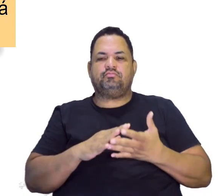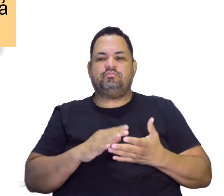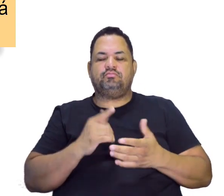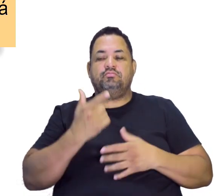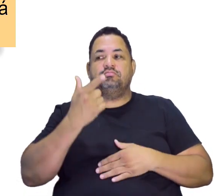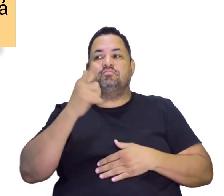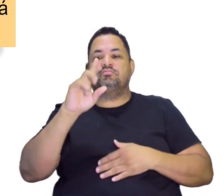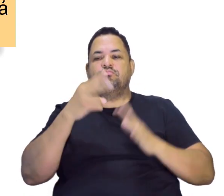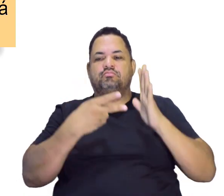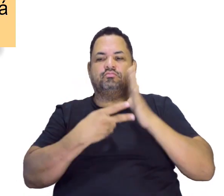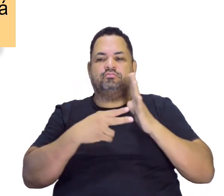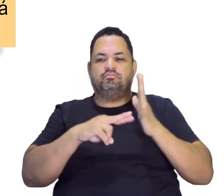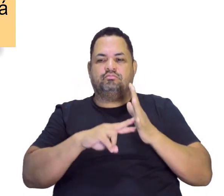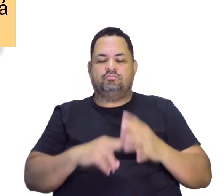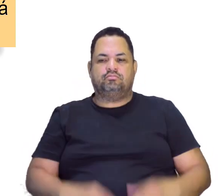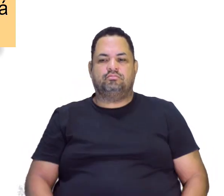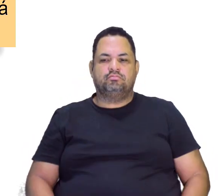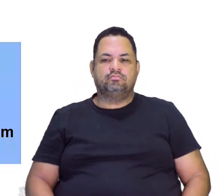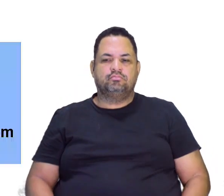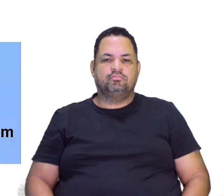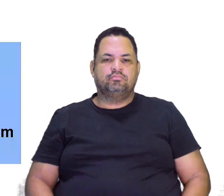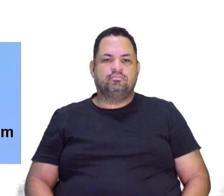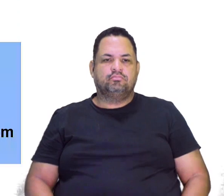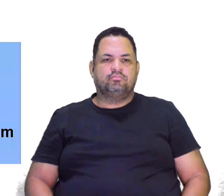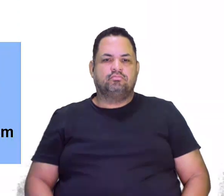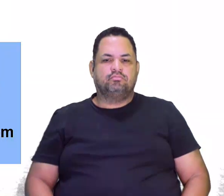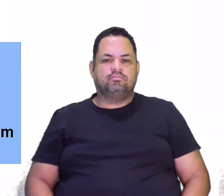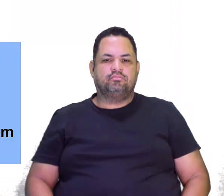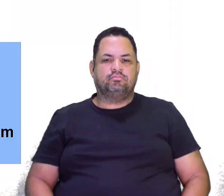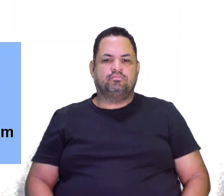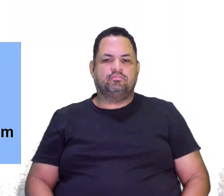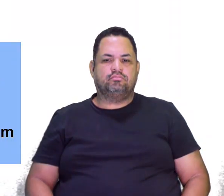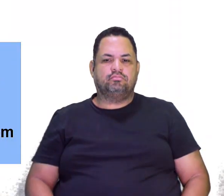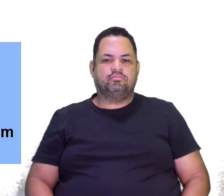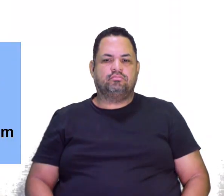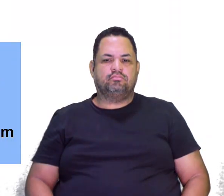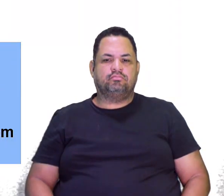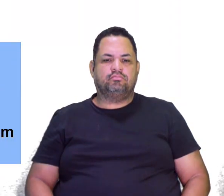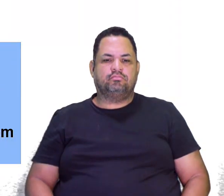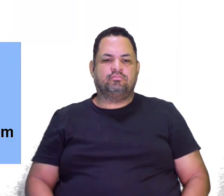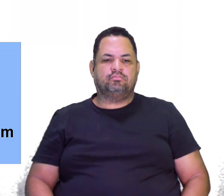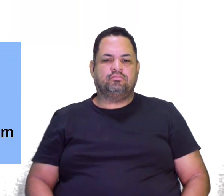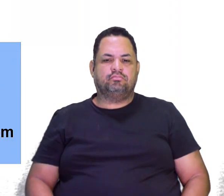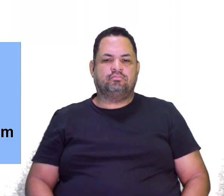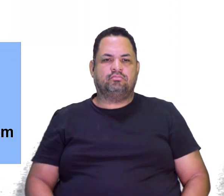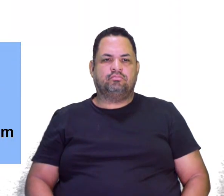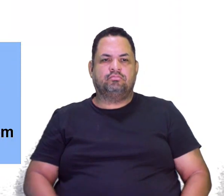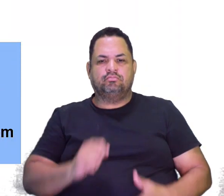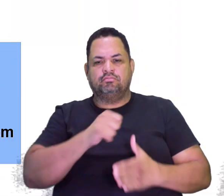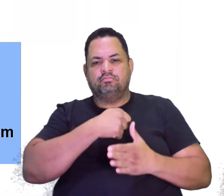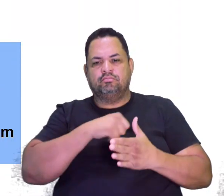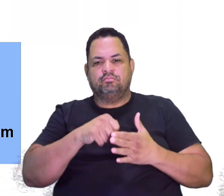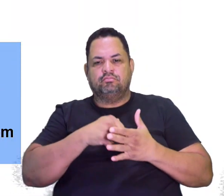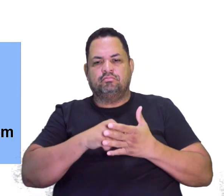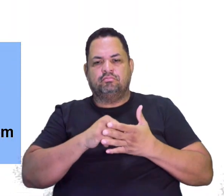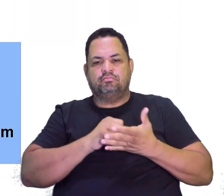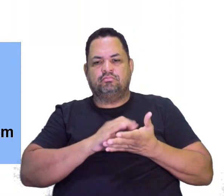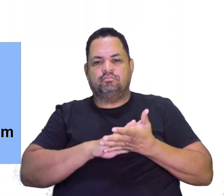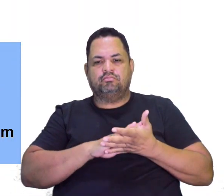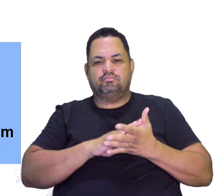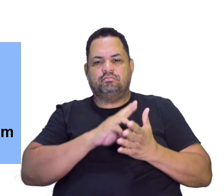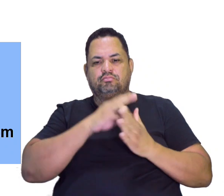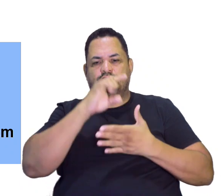criou dá outro sentido nós vamos ver tá ele escreveu O Manifesto